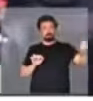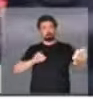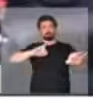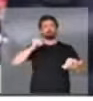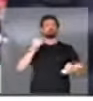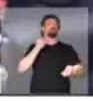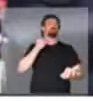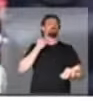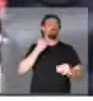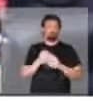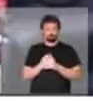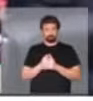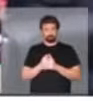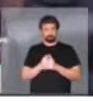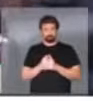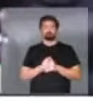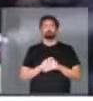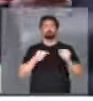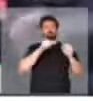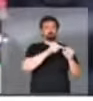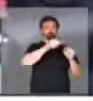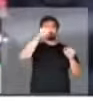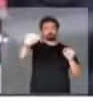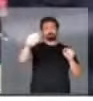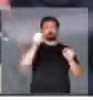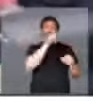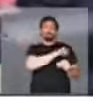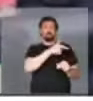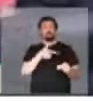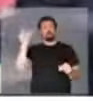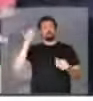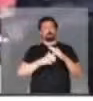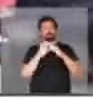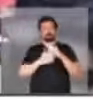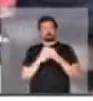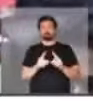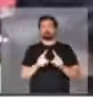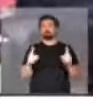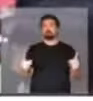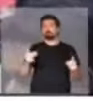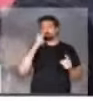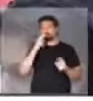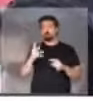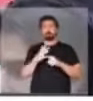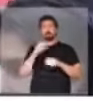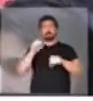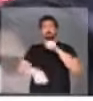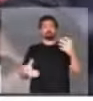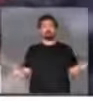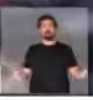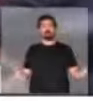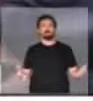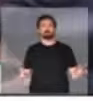Fora. Trecho de Juiz de Fora ao Rio de Janeiro é uma outra concessionária. Mas virou uma máquina de matar. Já